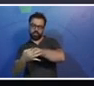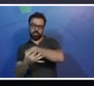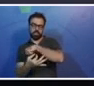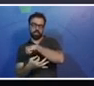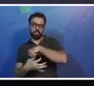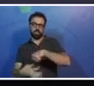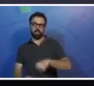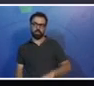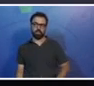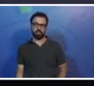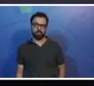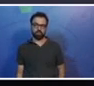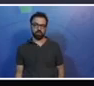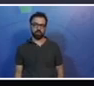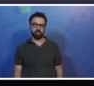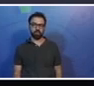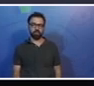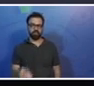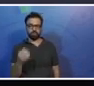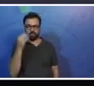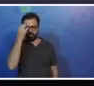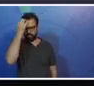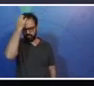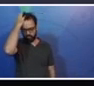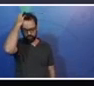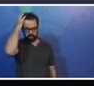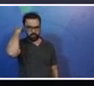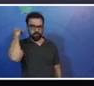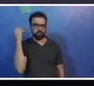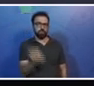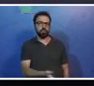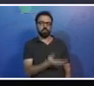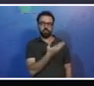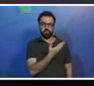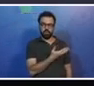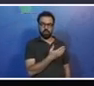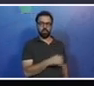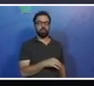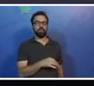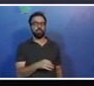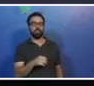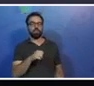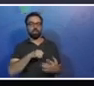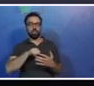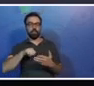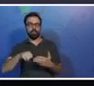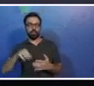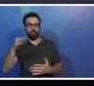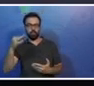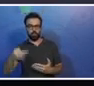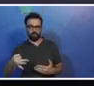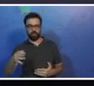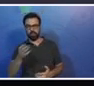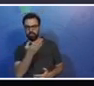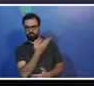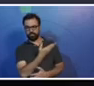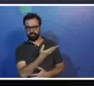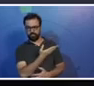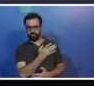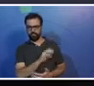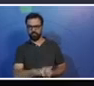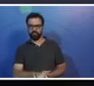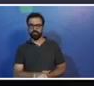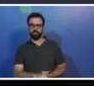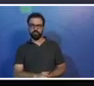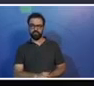Formas corretas: A: perversão, alucinação, erudição, restrição. Essa é a